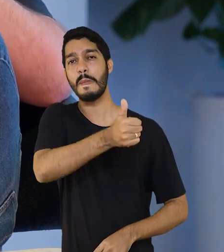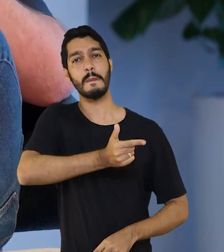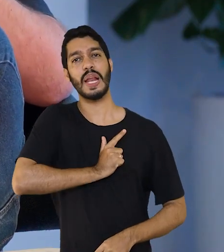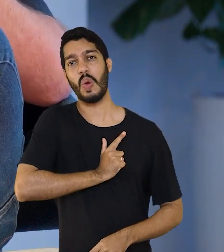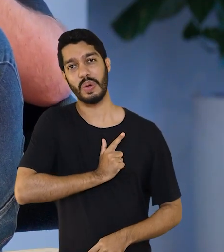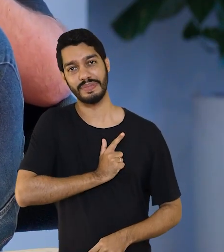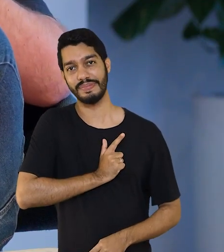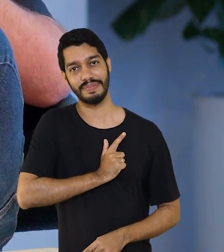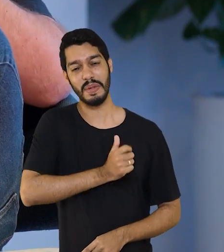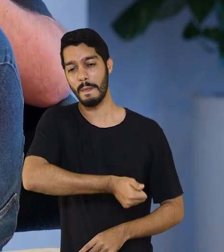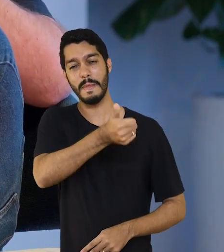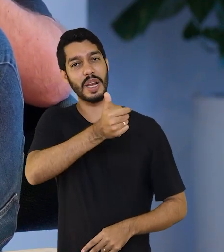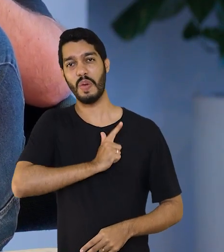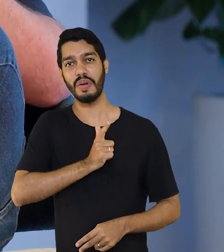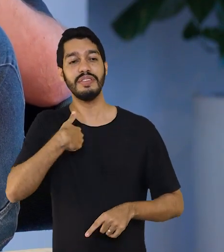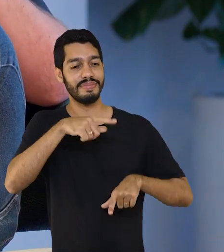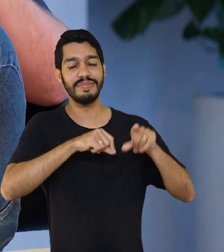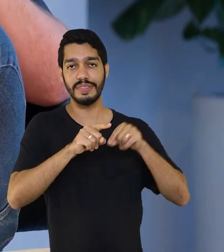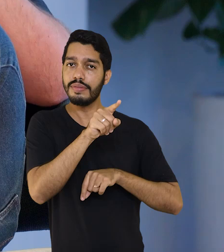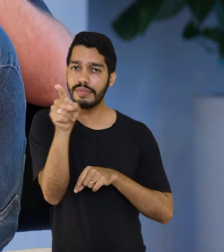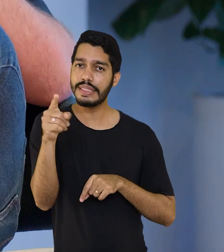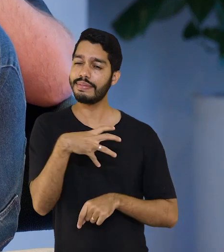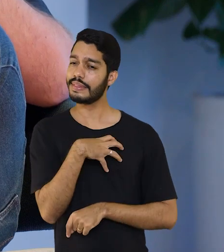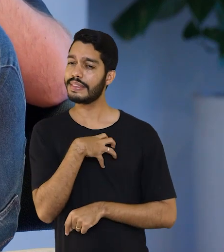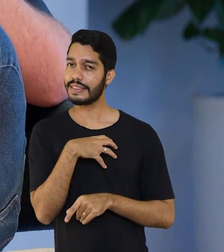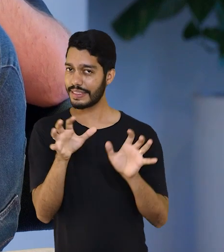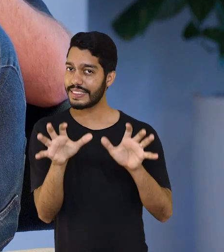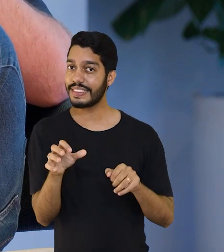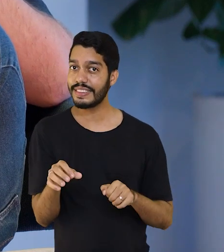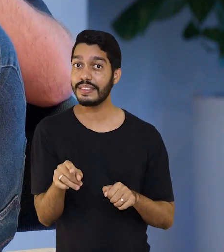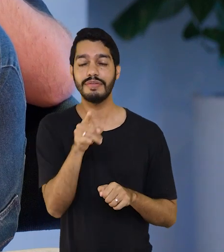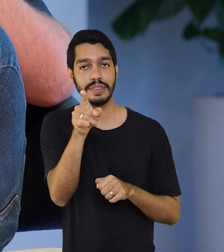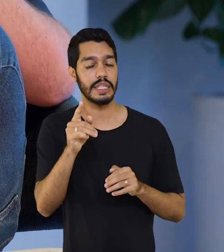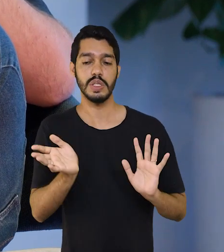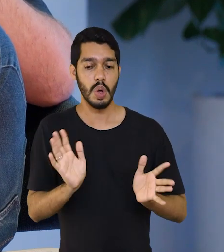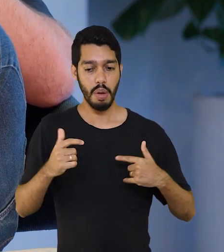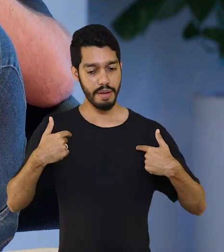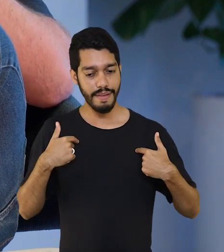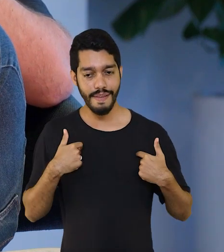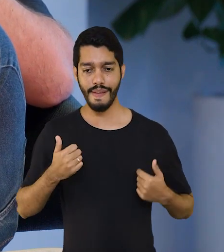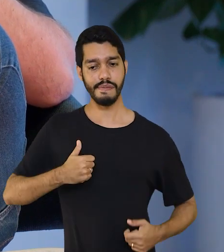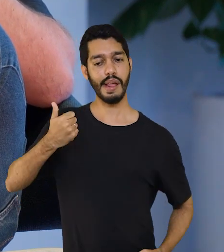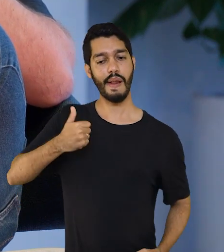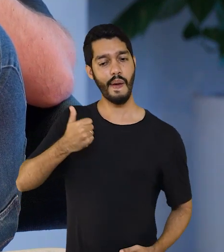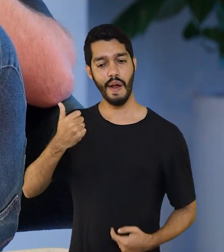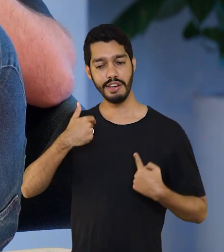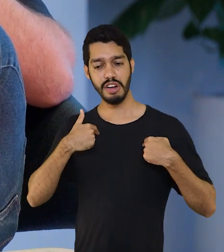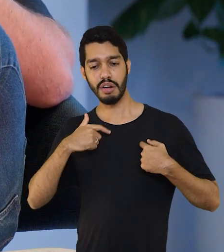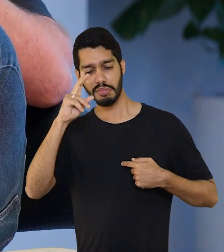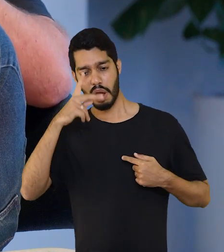eles são muito melhores que eu em várias coisas. E quando você se coloca um pouco nesse lugar de aprendizado constante,